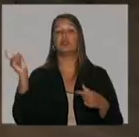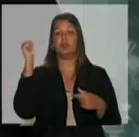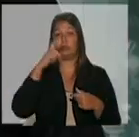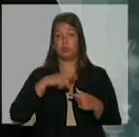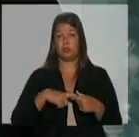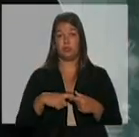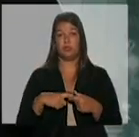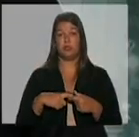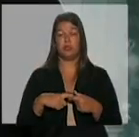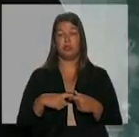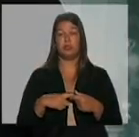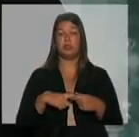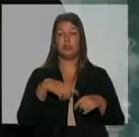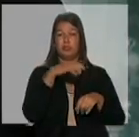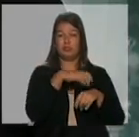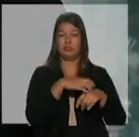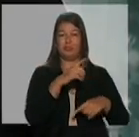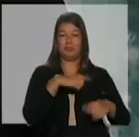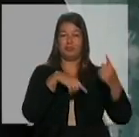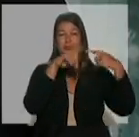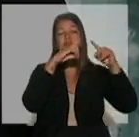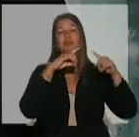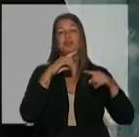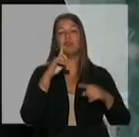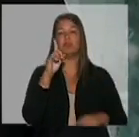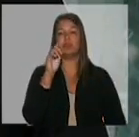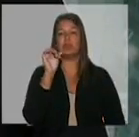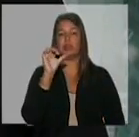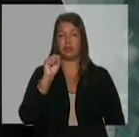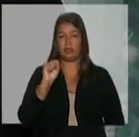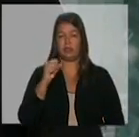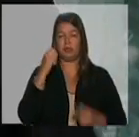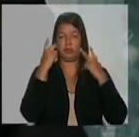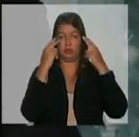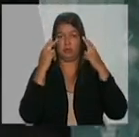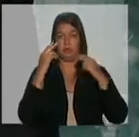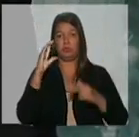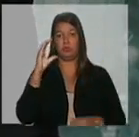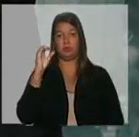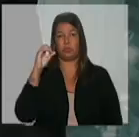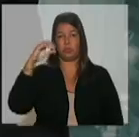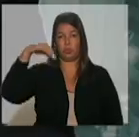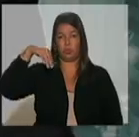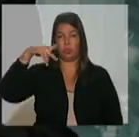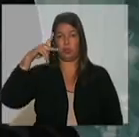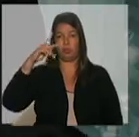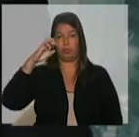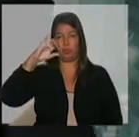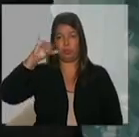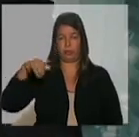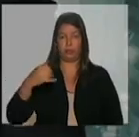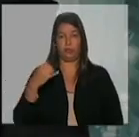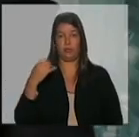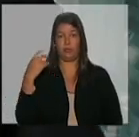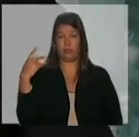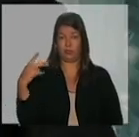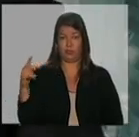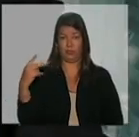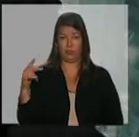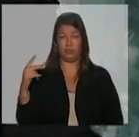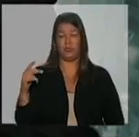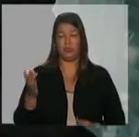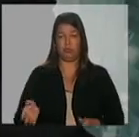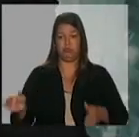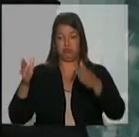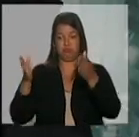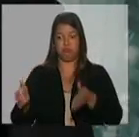A retomada da unidade de processamento de gás natural do Comperj. Então, nós não estamos falando do Comperj, né, daquele trem